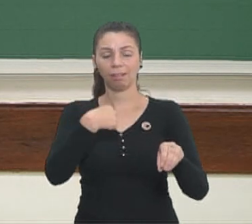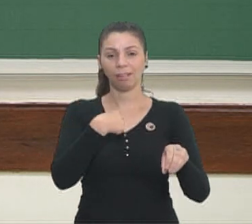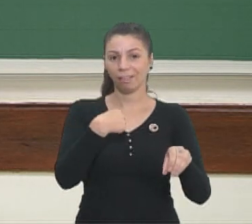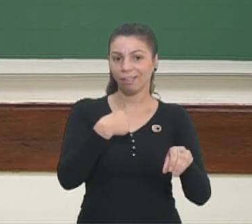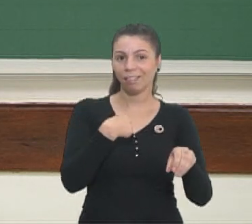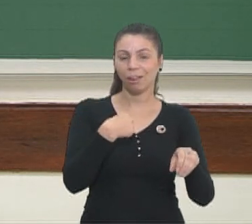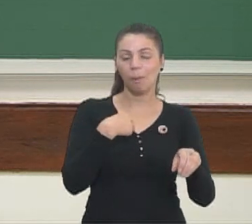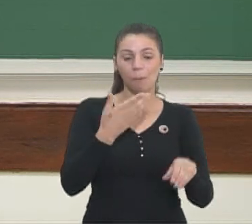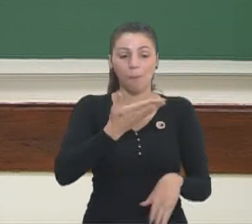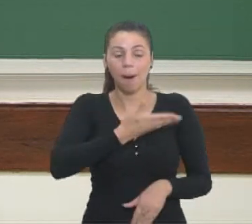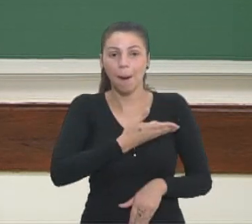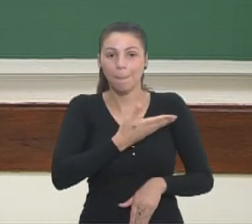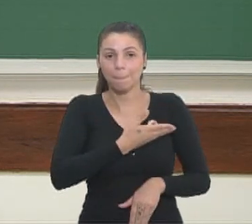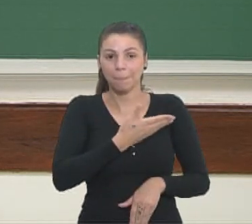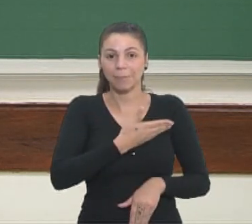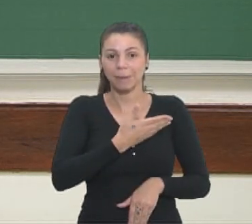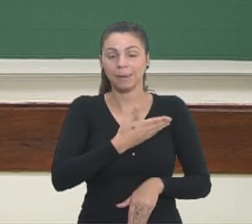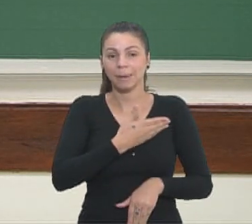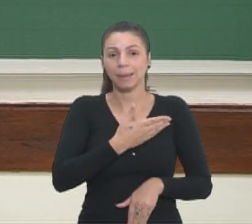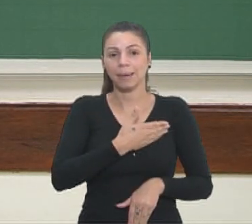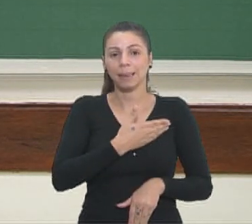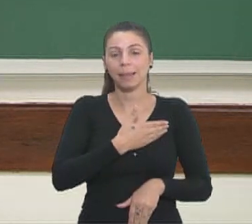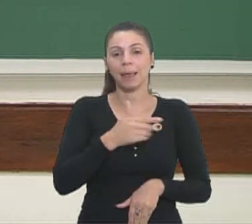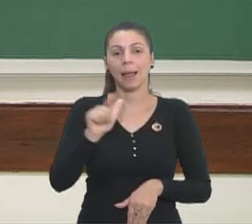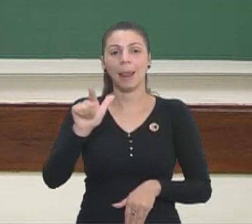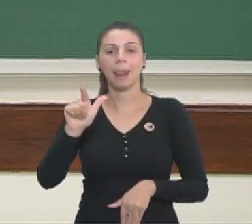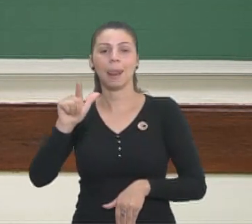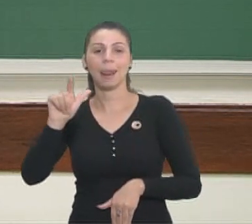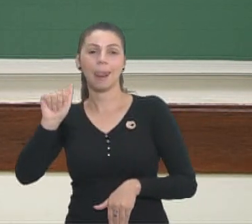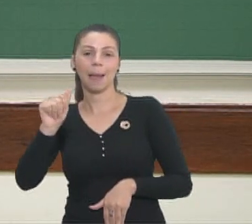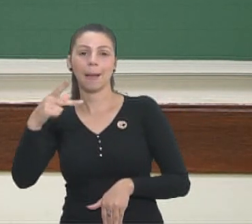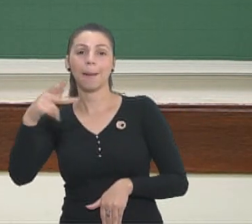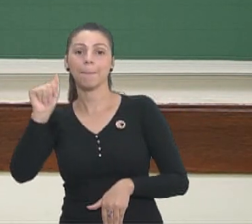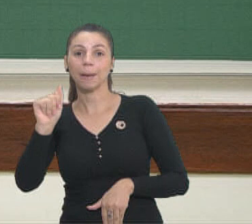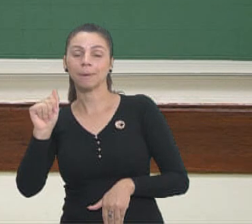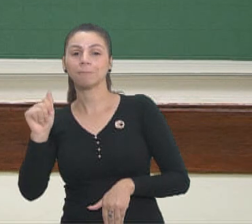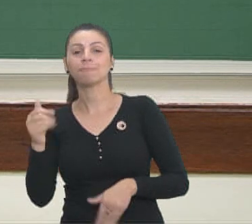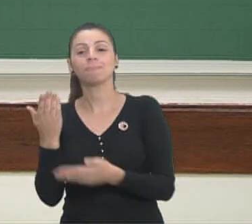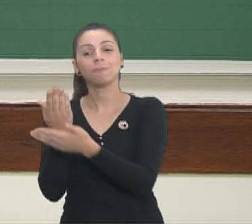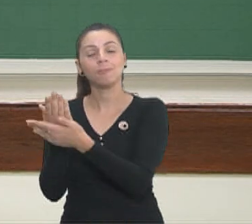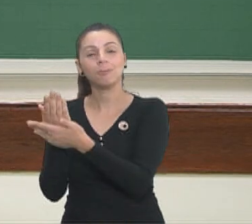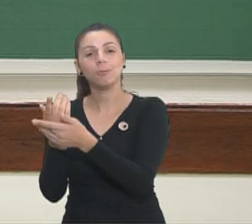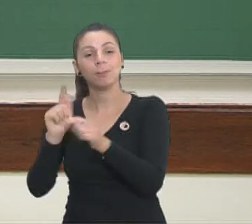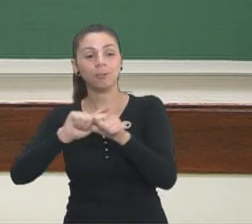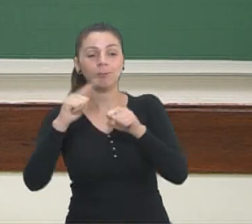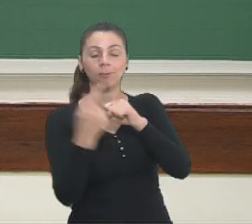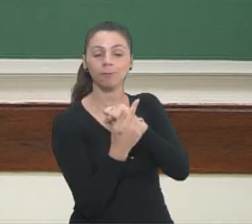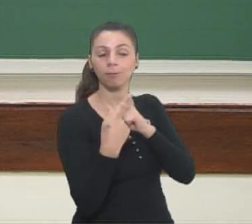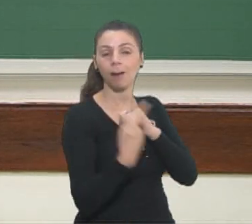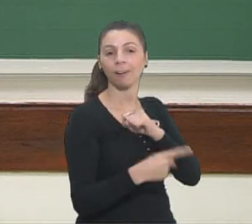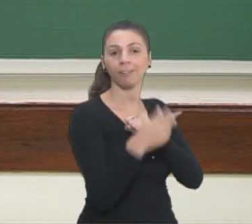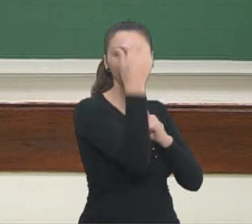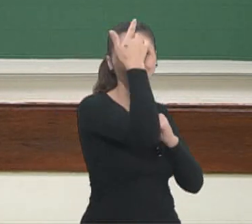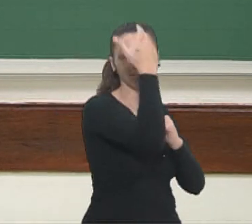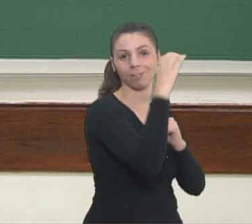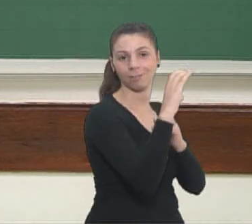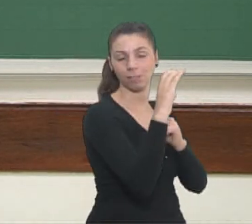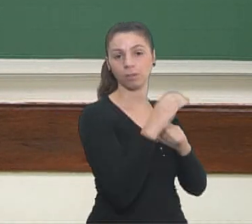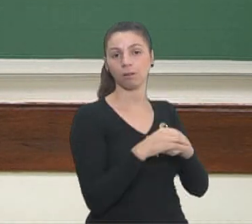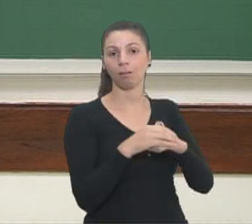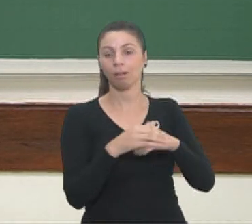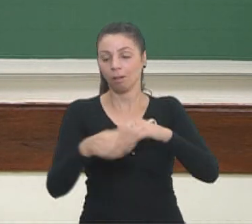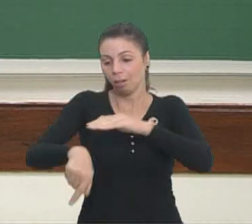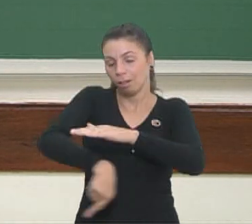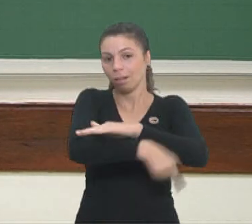uma grande amiga que vinha da Lapa estudar geografia aqui em Curitiba. Esse era um movimento pendular. Qual que é o